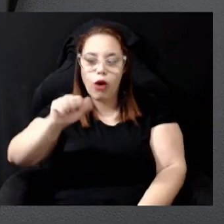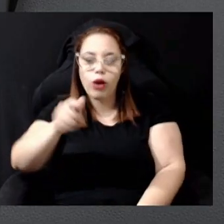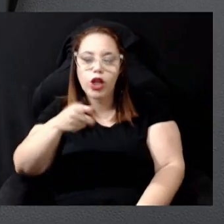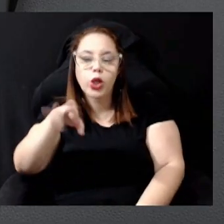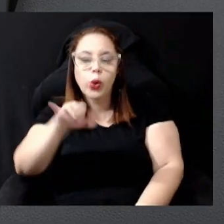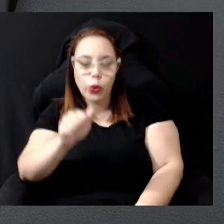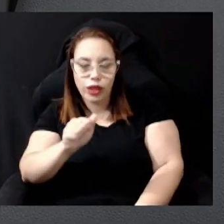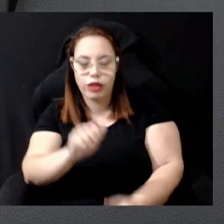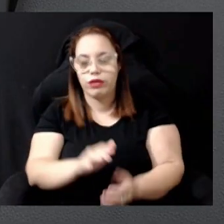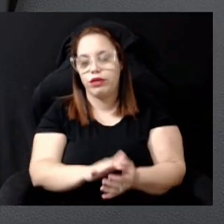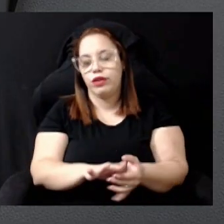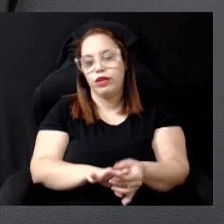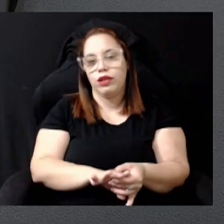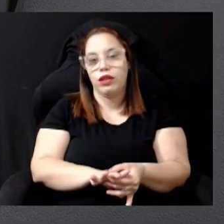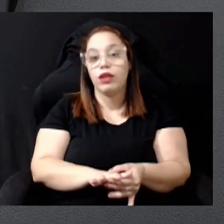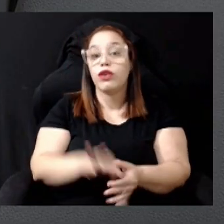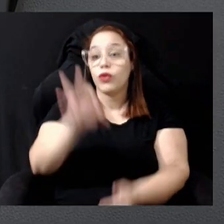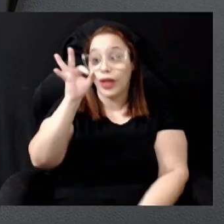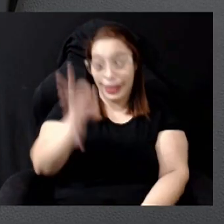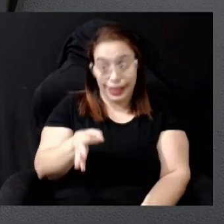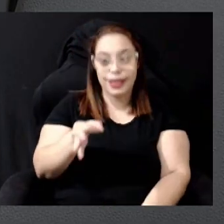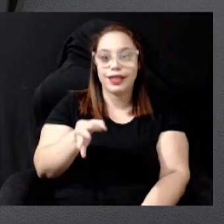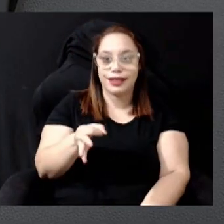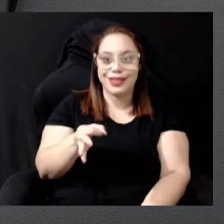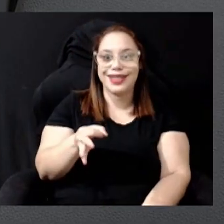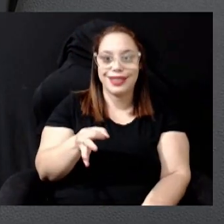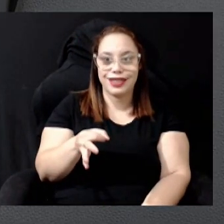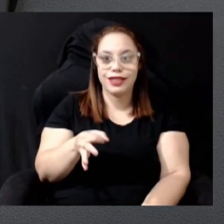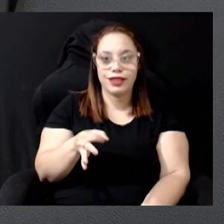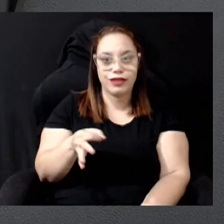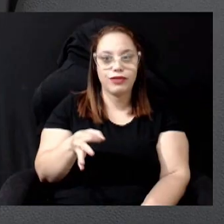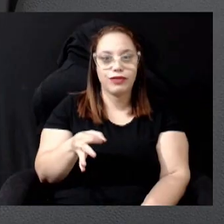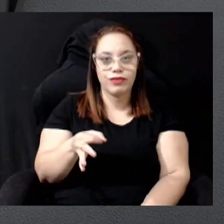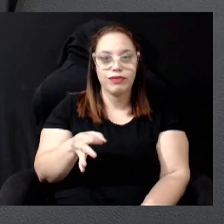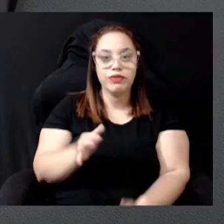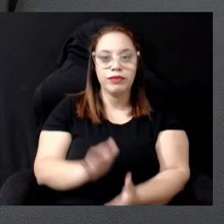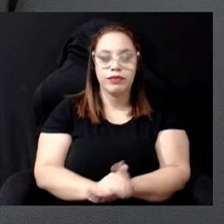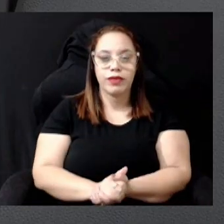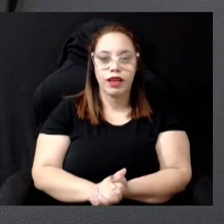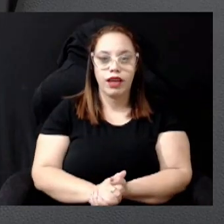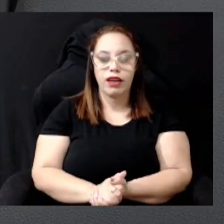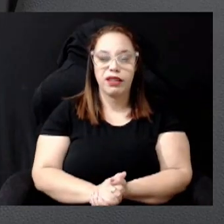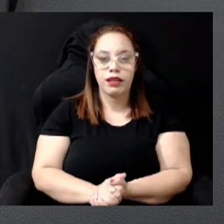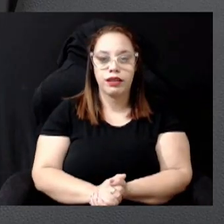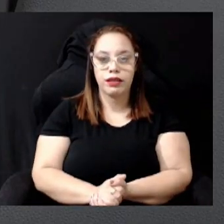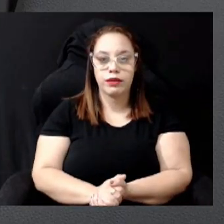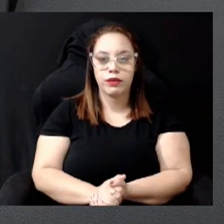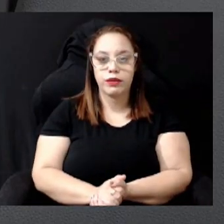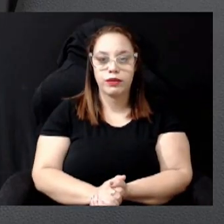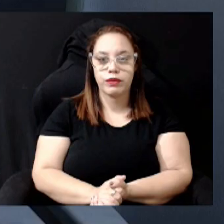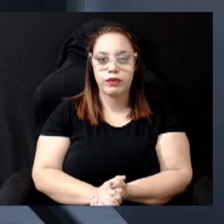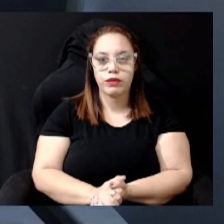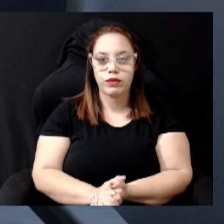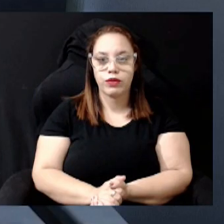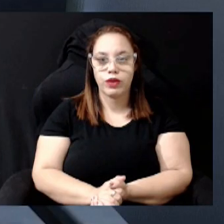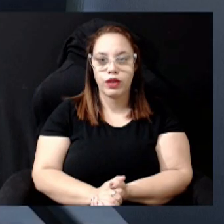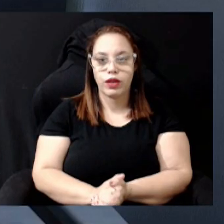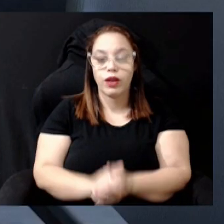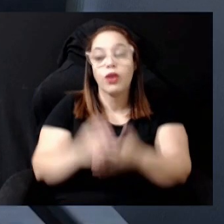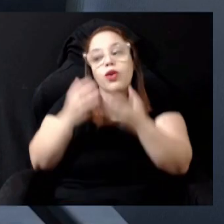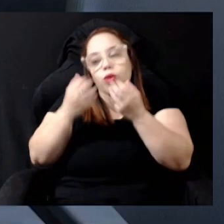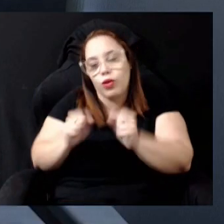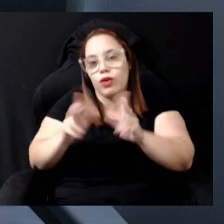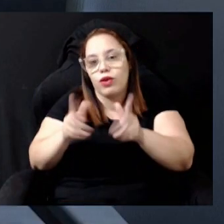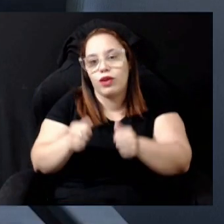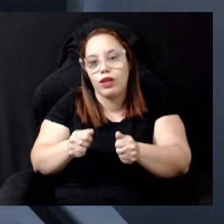dar certo, né? Porque os interesses estão se juntando e todo mundo vai ganhar. Com certeza. Acredito que